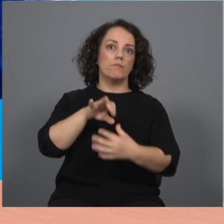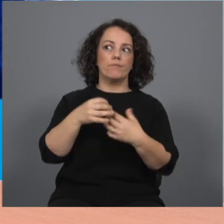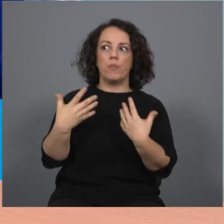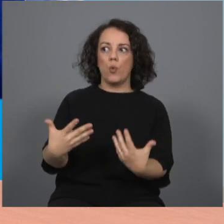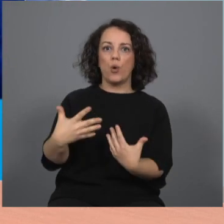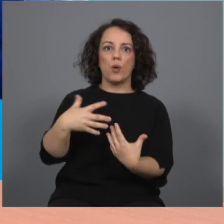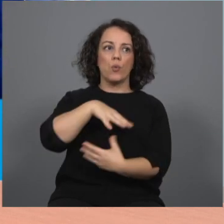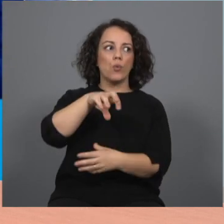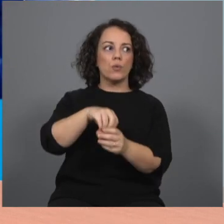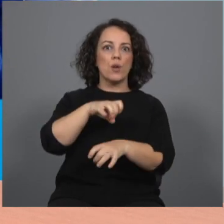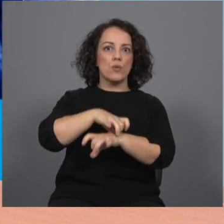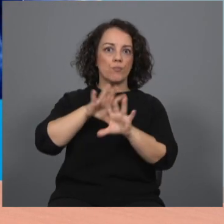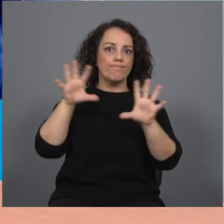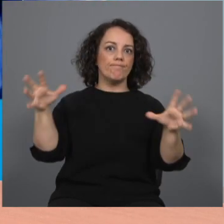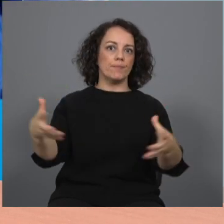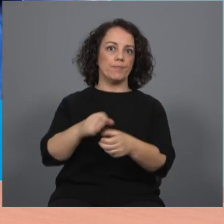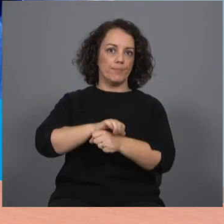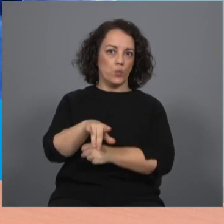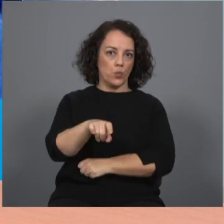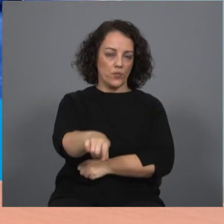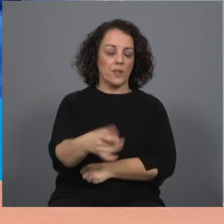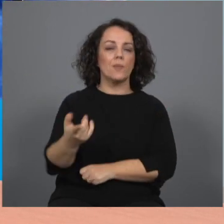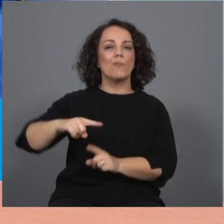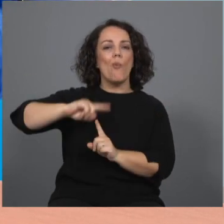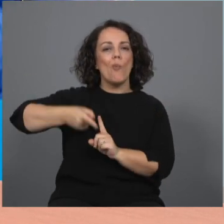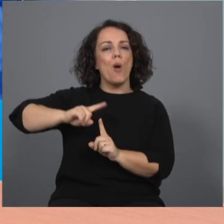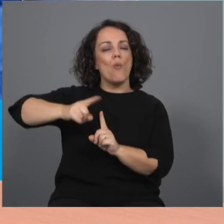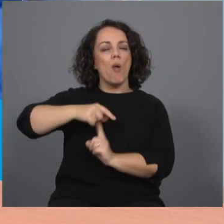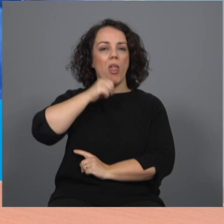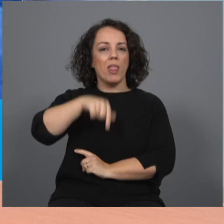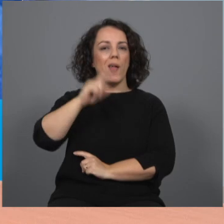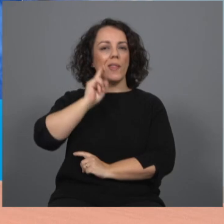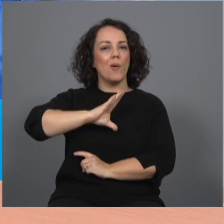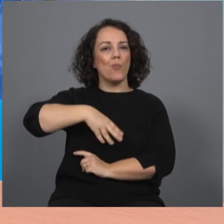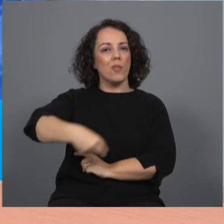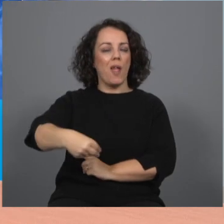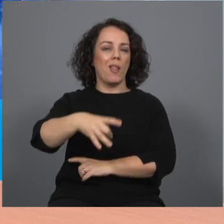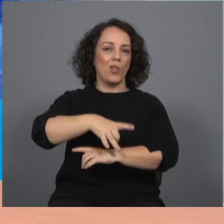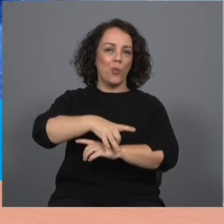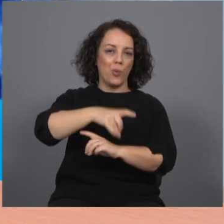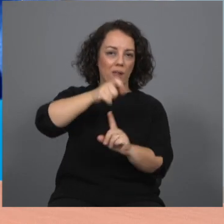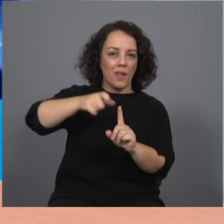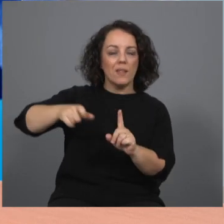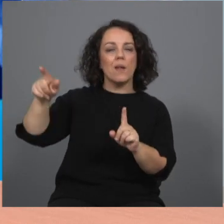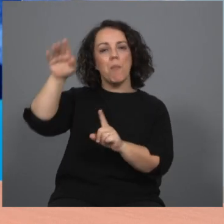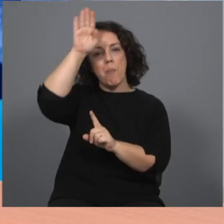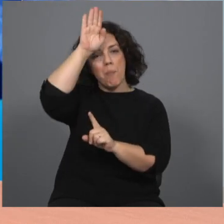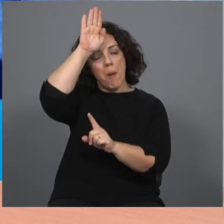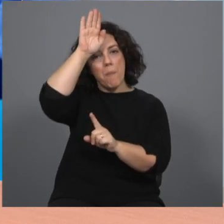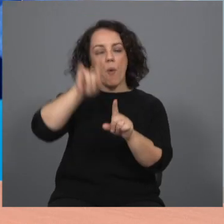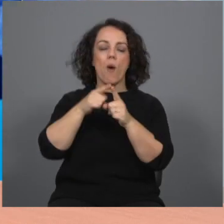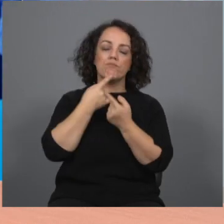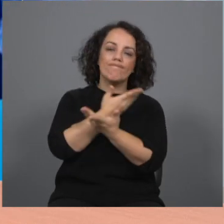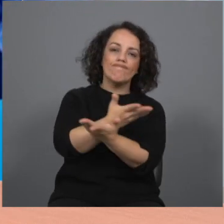Covid-19. Em cada ano, a celebração deste Dia Mundial do Doente é uma ocasião para o Papa partilhar o seu pensamento sobre a